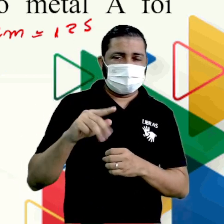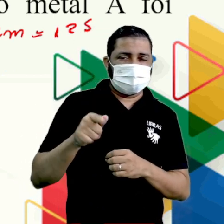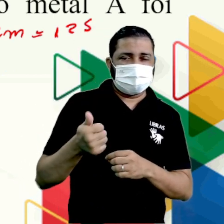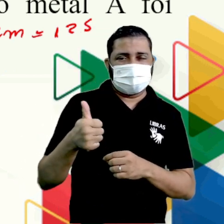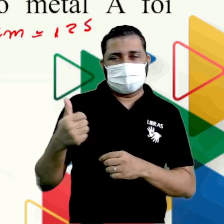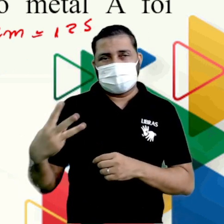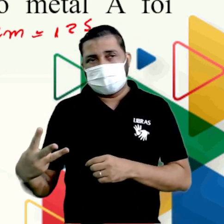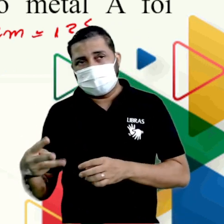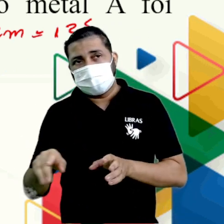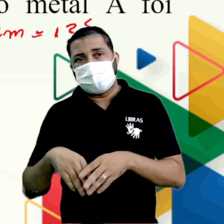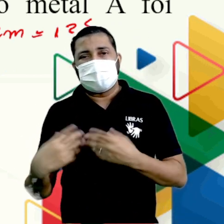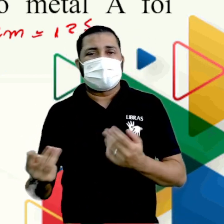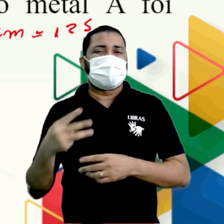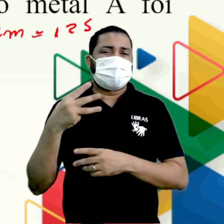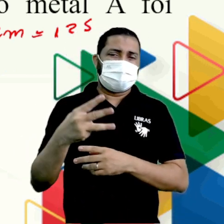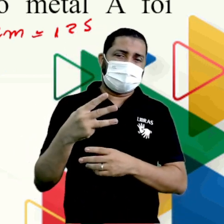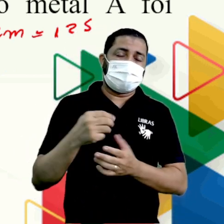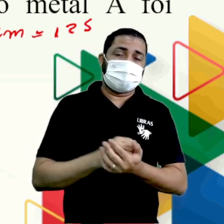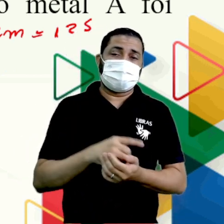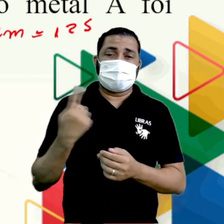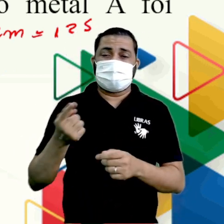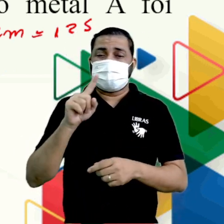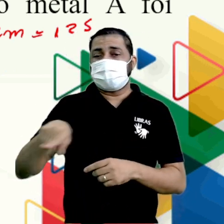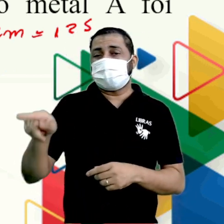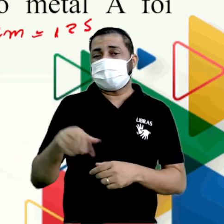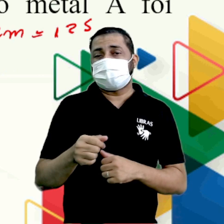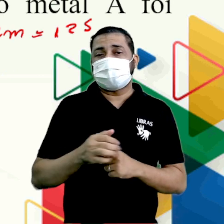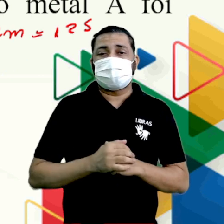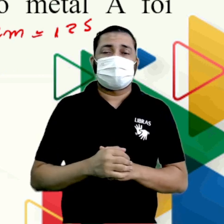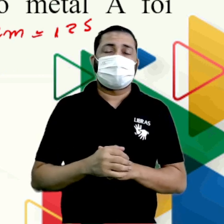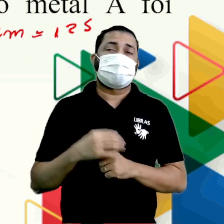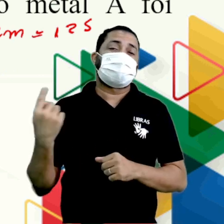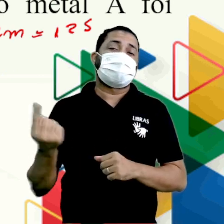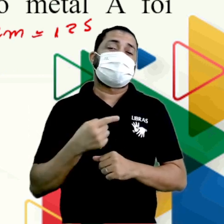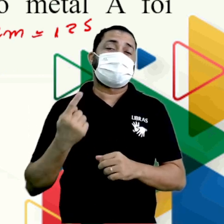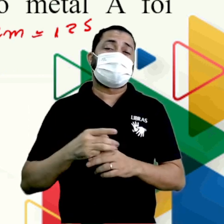para 3. Só para a gente cancelar aqui, tá? No